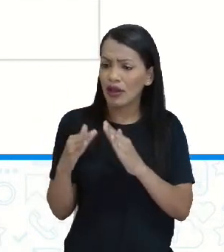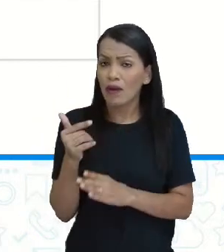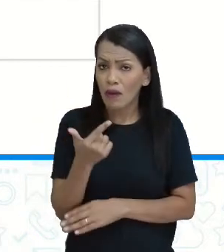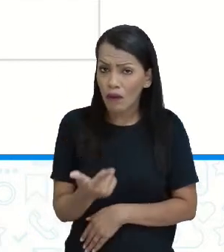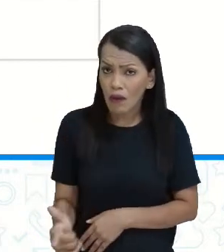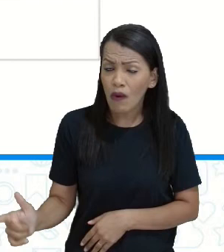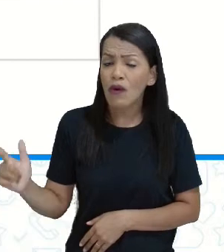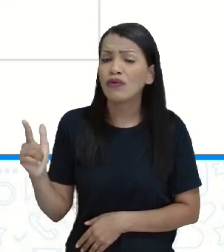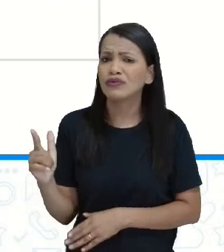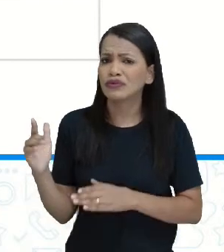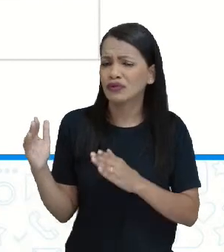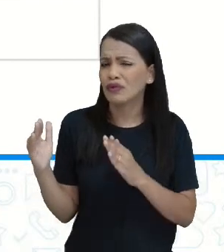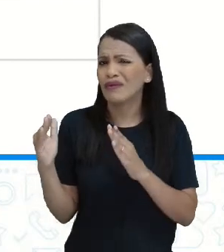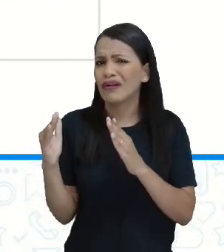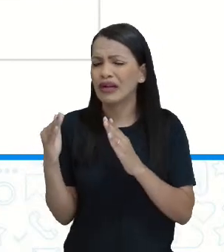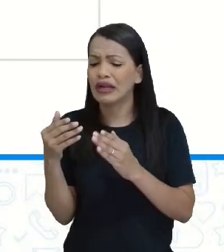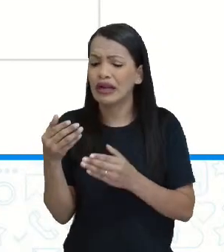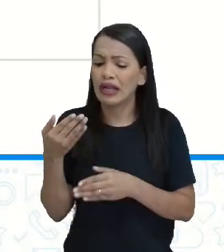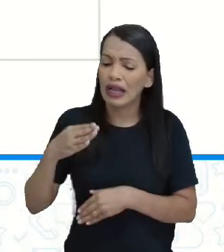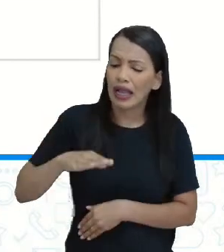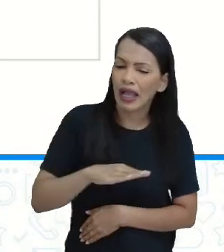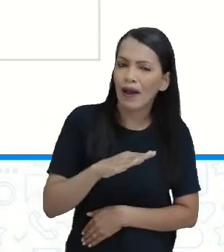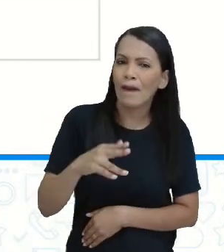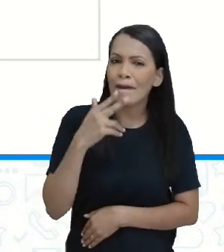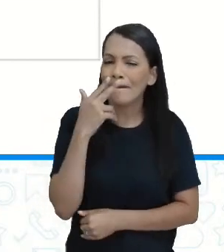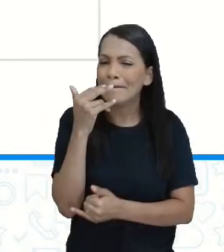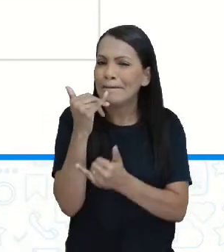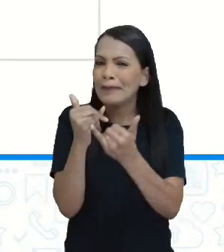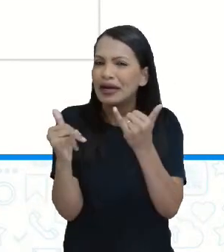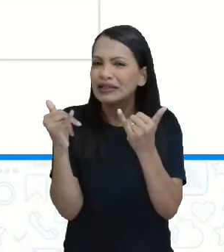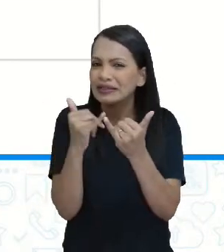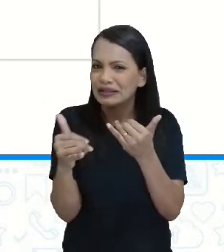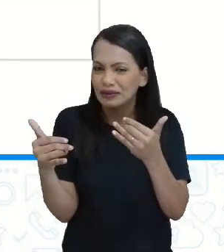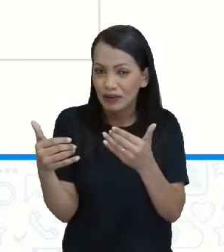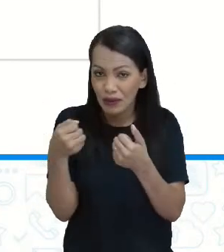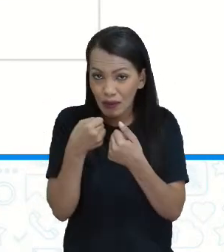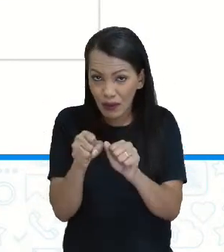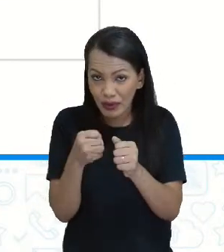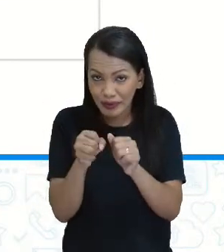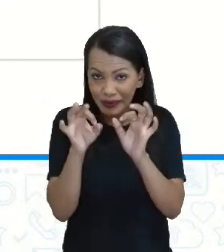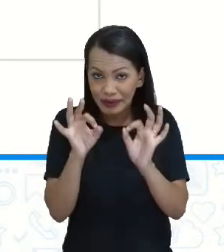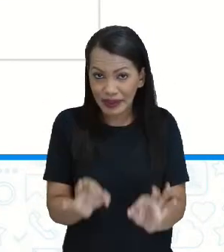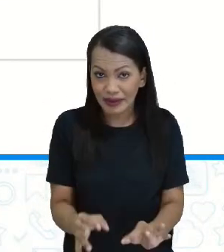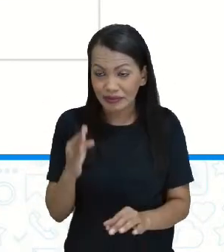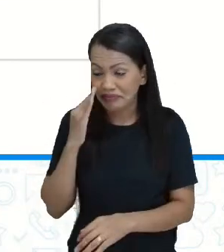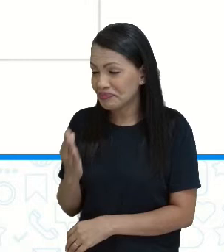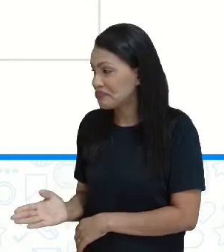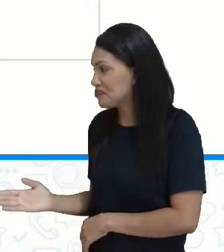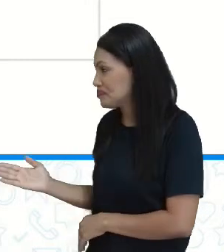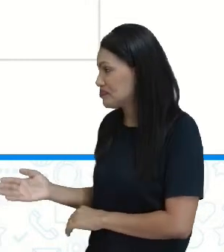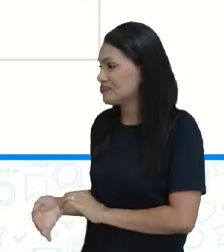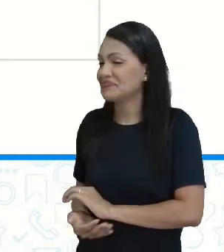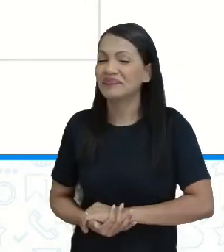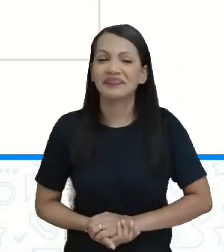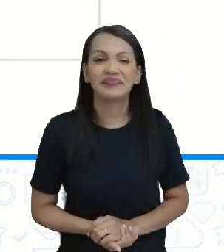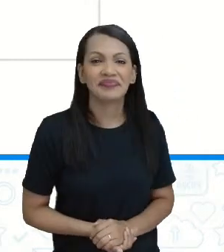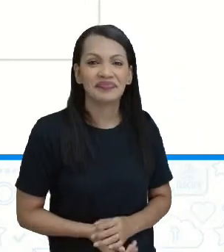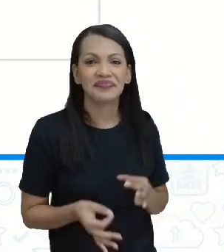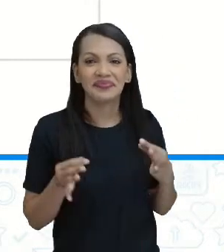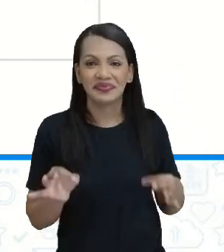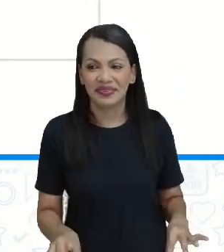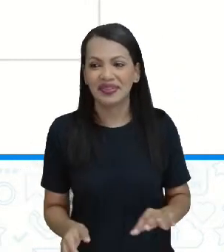que fosse parecido com esse ônibus que está aí. E aí é só para você ter a ideia. Pode focar aqui na mesa,